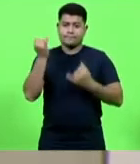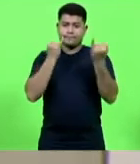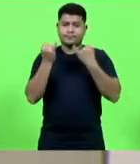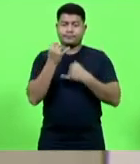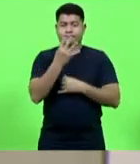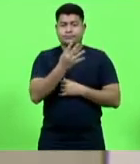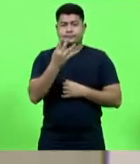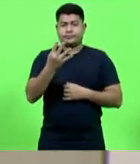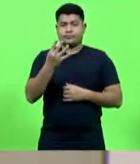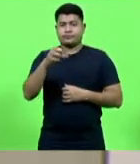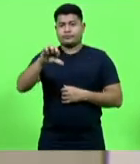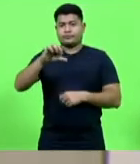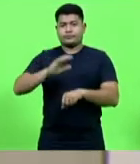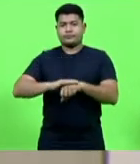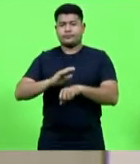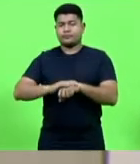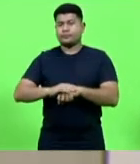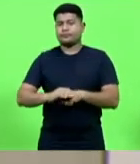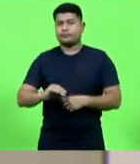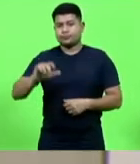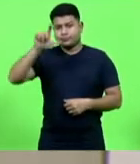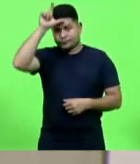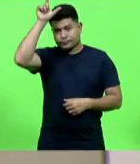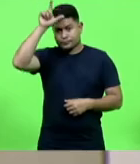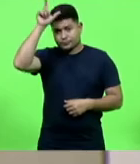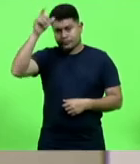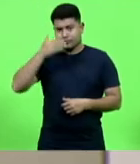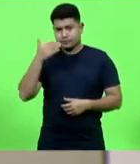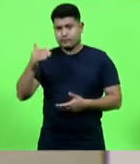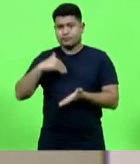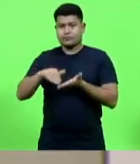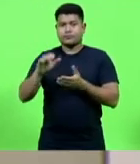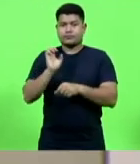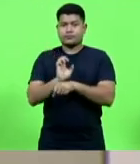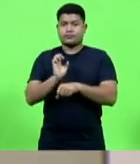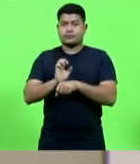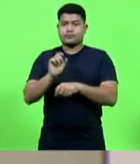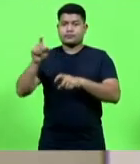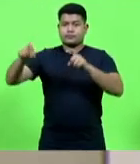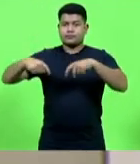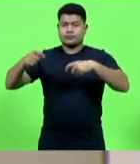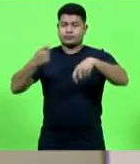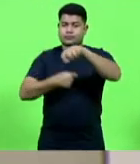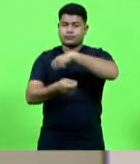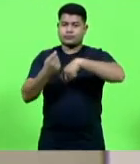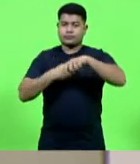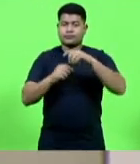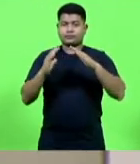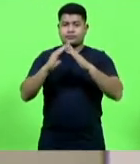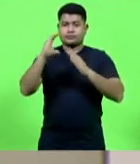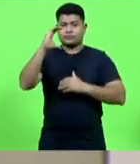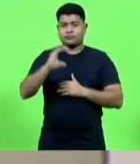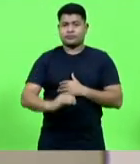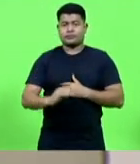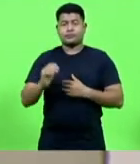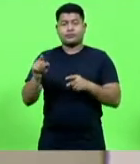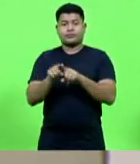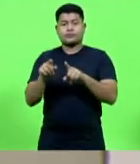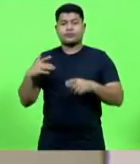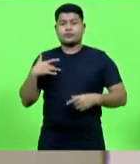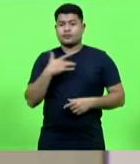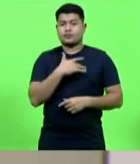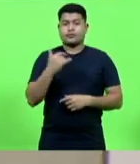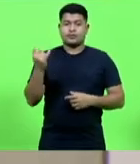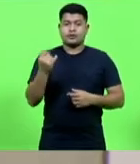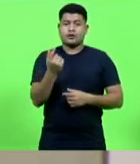449, autor deputado Sargento Lima, solicitando ao secretário do Estado da Fazenda, Casa Civil e Saúde, informações acerca da